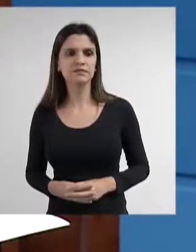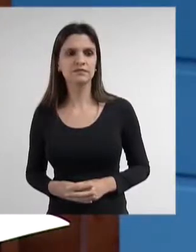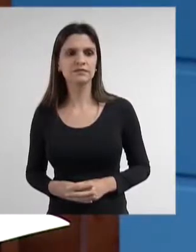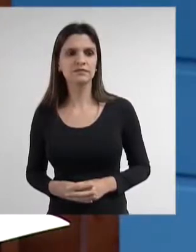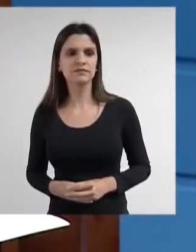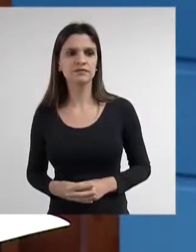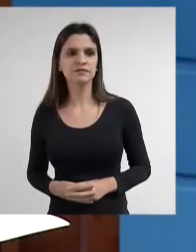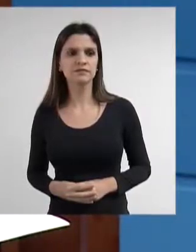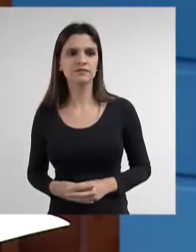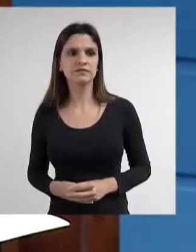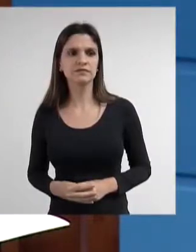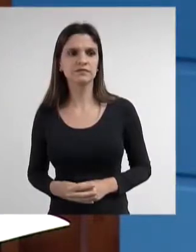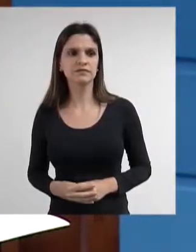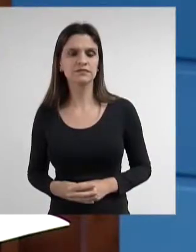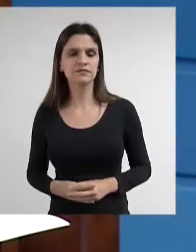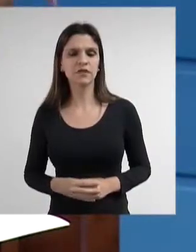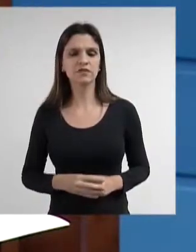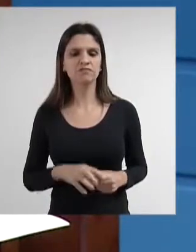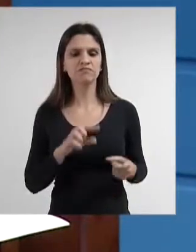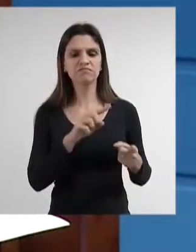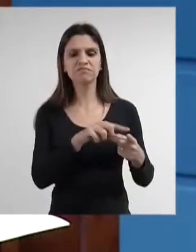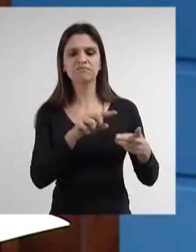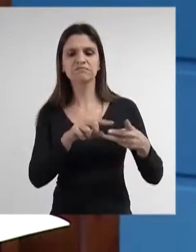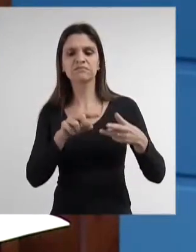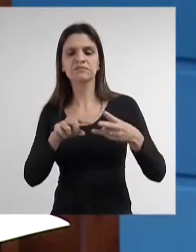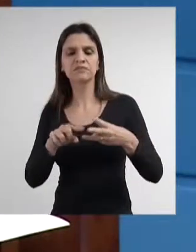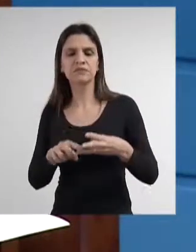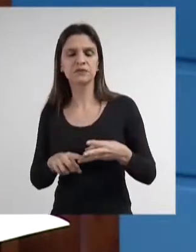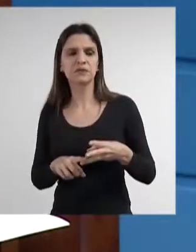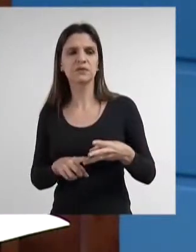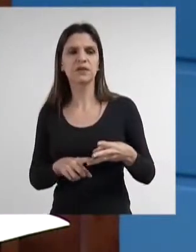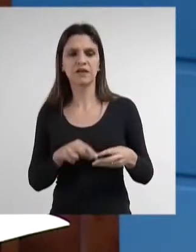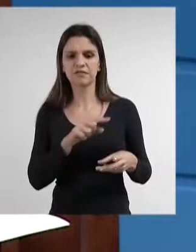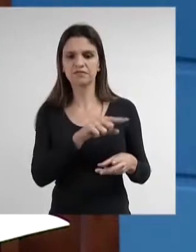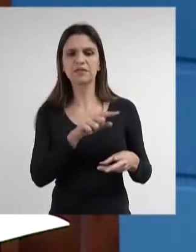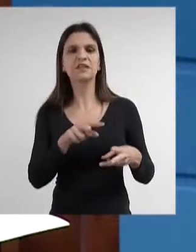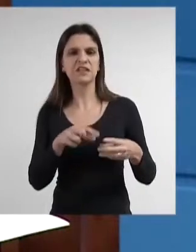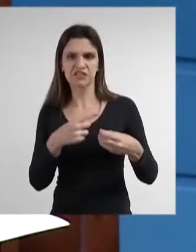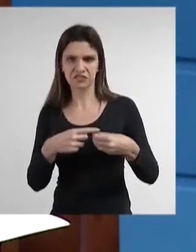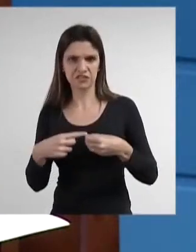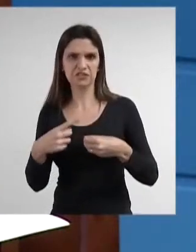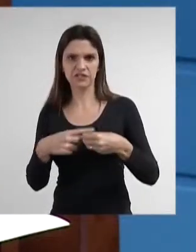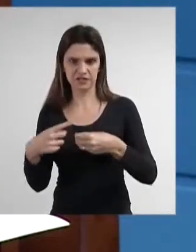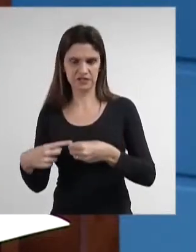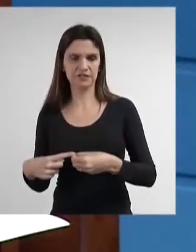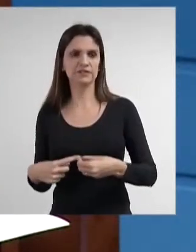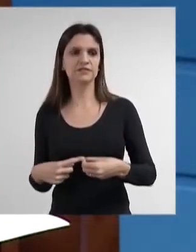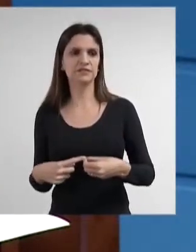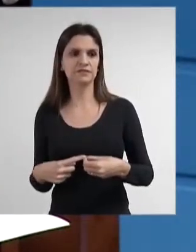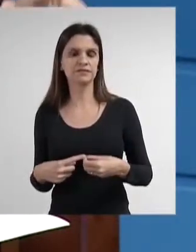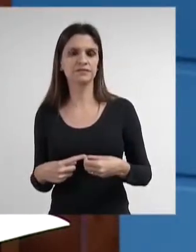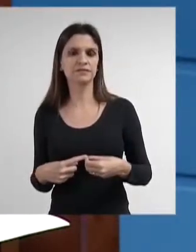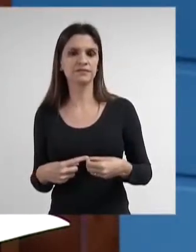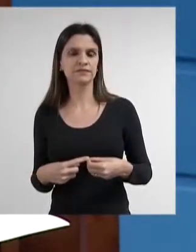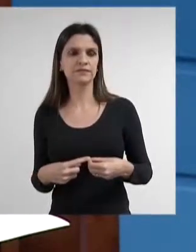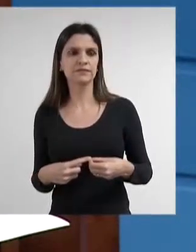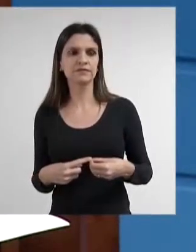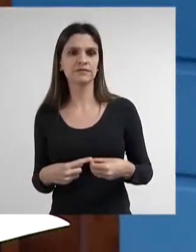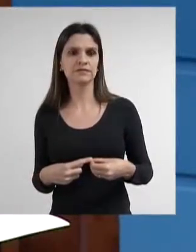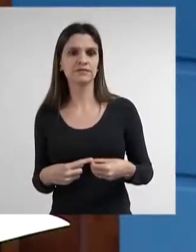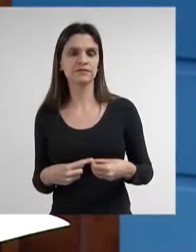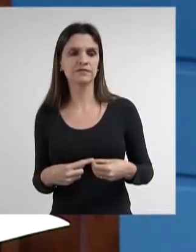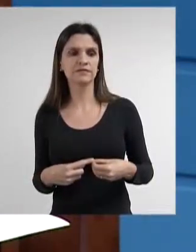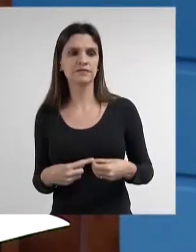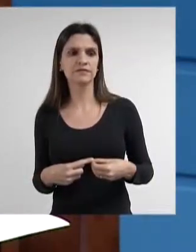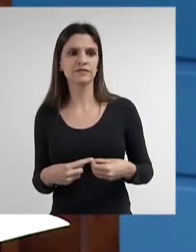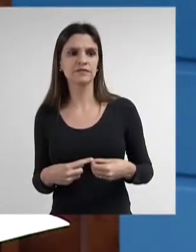Você pensar esses casos dessas famílias, Batayporã, Campo Grande, Três Lagoas, dizendo que elas recebem